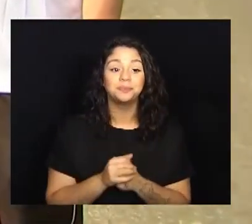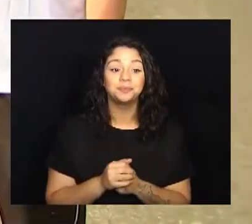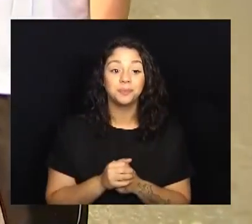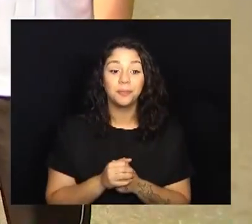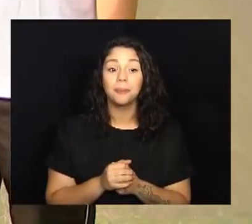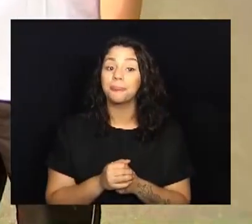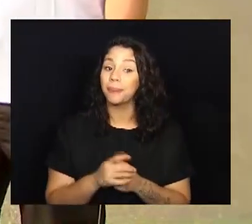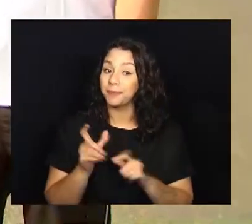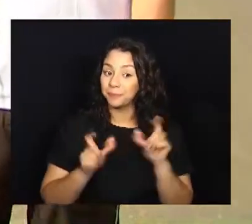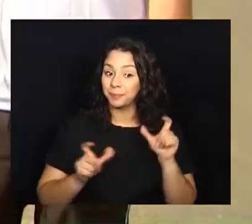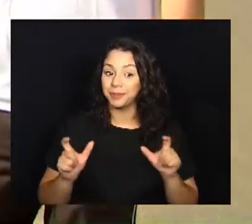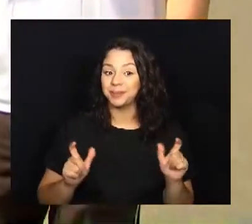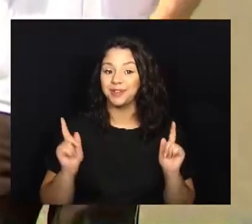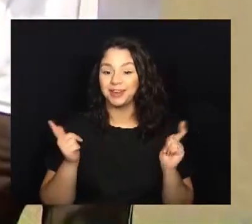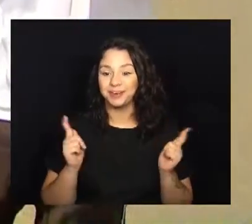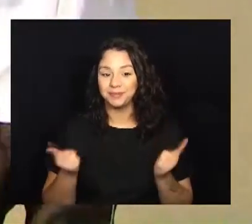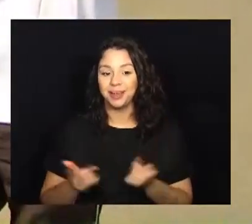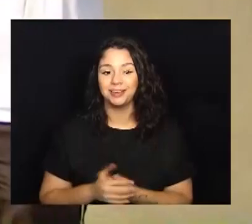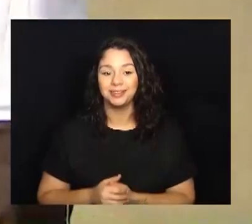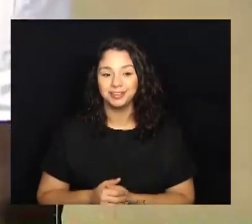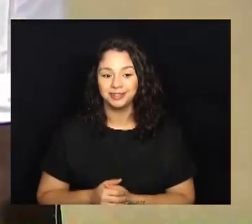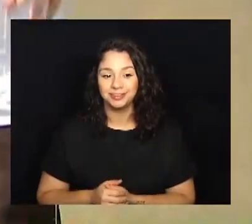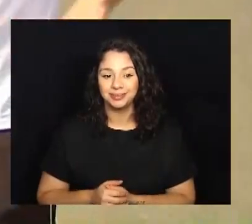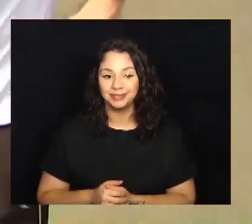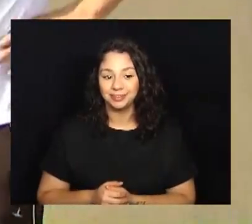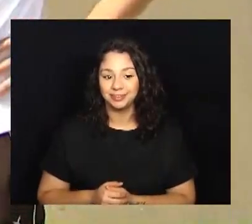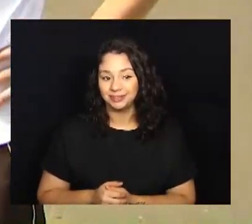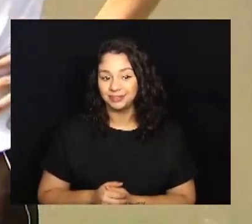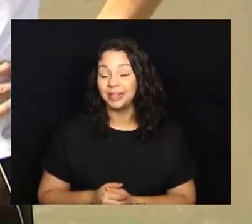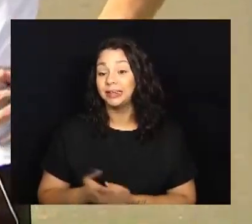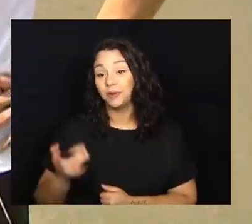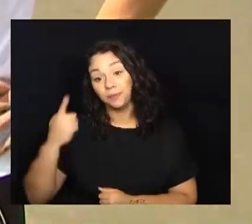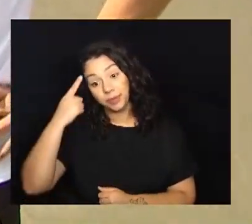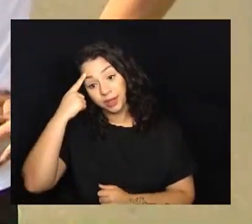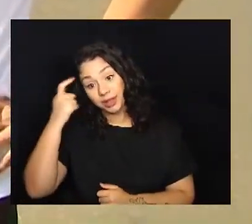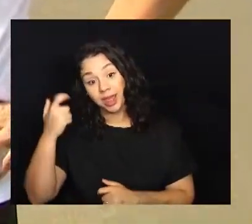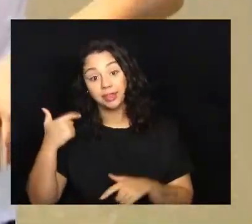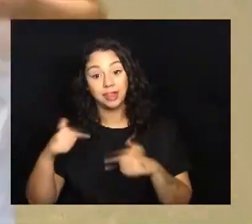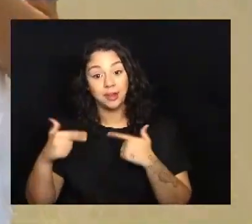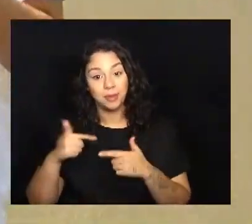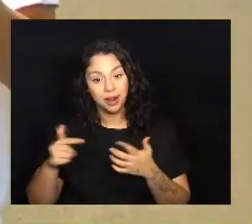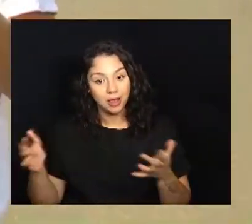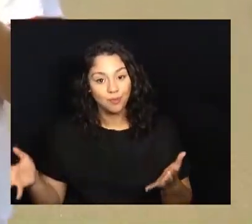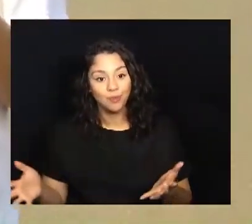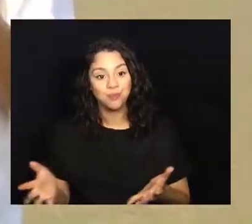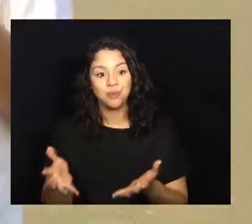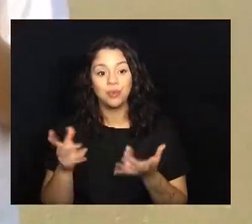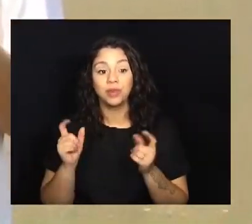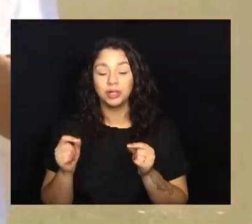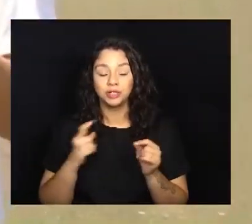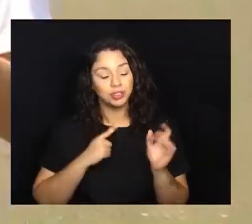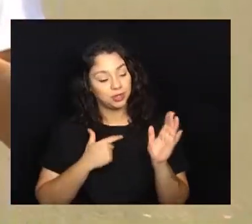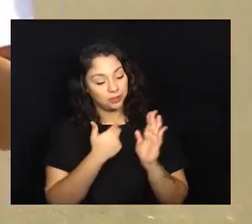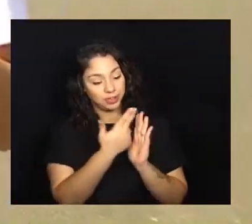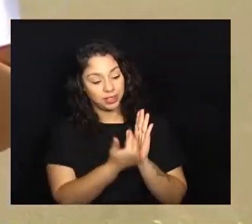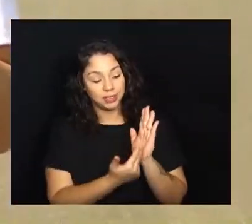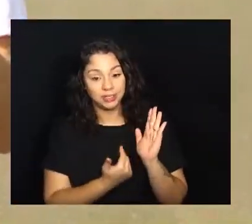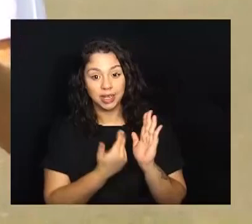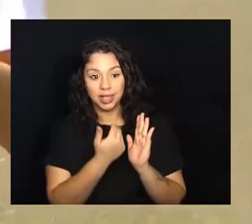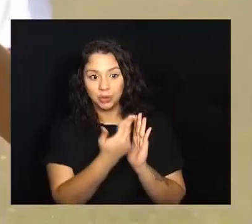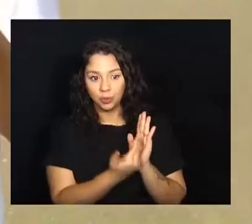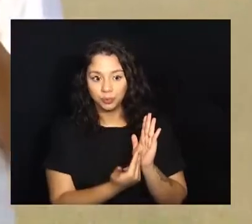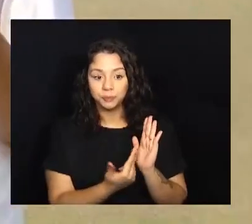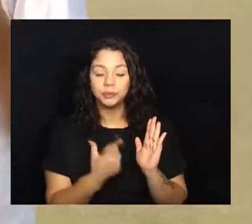garotada animada? A ideia de trabalhar com eles foram pegar o desenho, né, da Raquel e